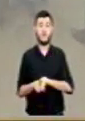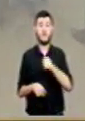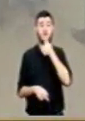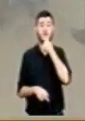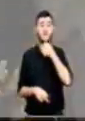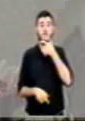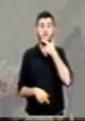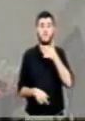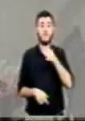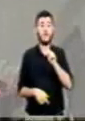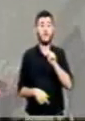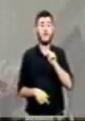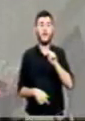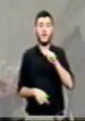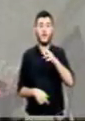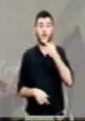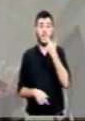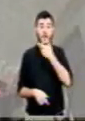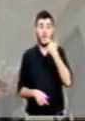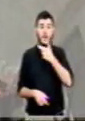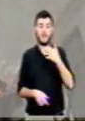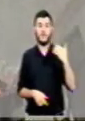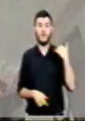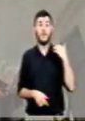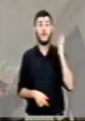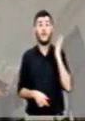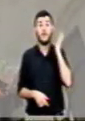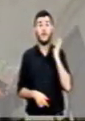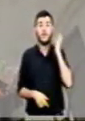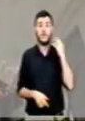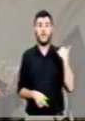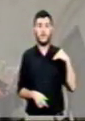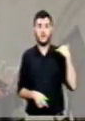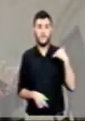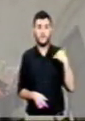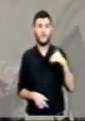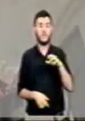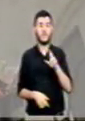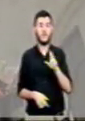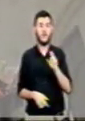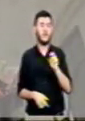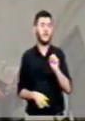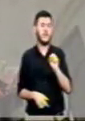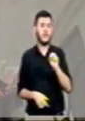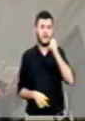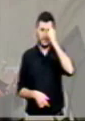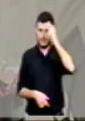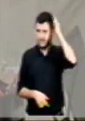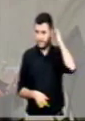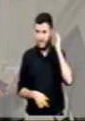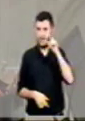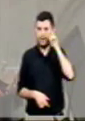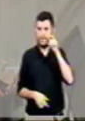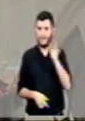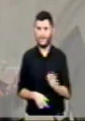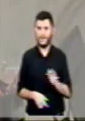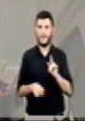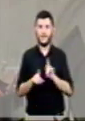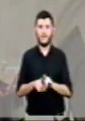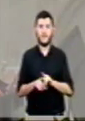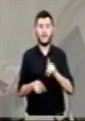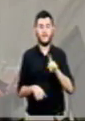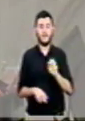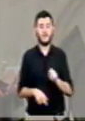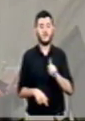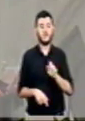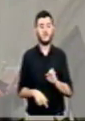Lewandowski, Carmen Lúcia, Luiz Fux, Rosa Weber, Roberto Barroso, Edson Fachin e Alexandre de Moraes. Procuradora-Geral da República, doutora